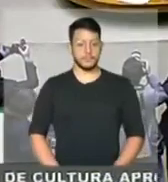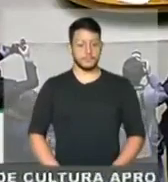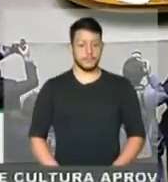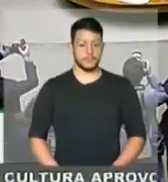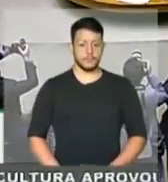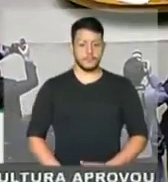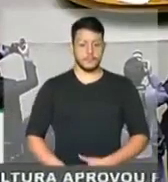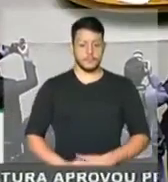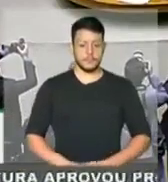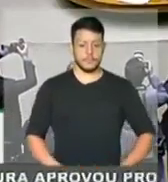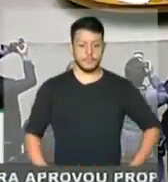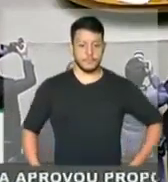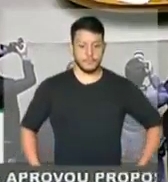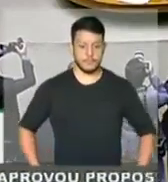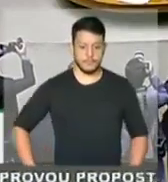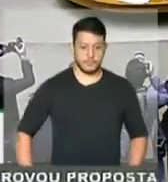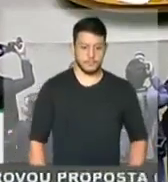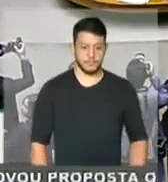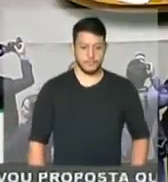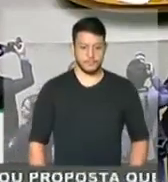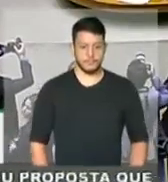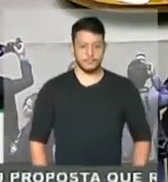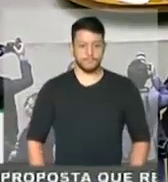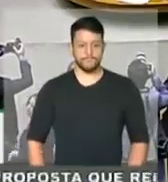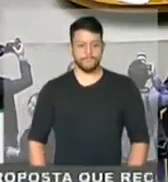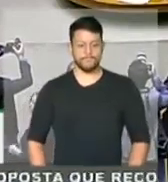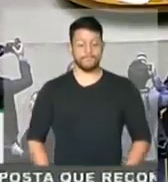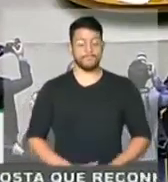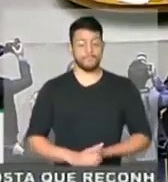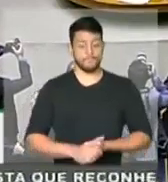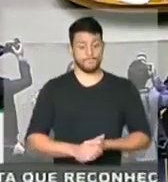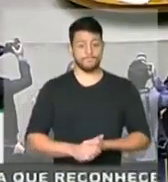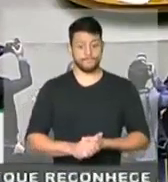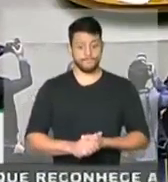Eu nunca fiz uma fala tão cara